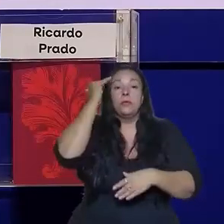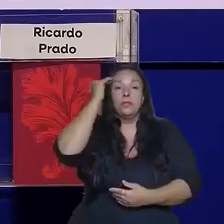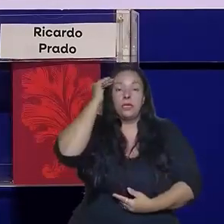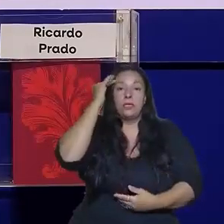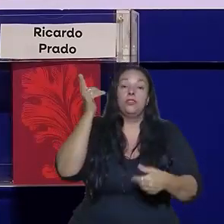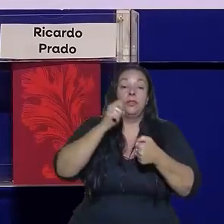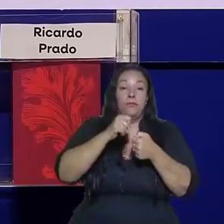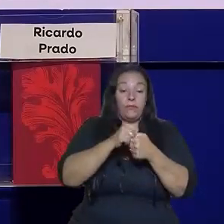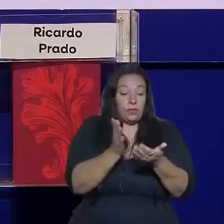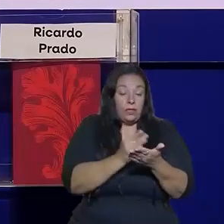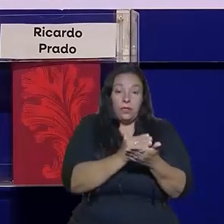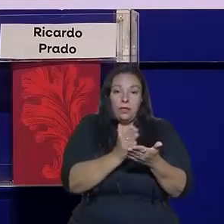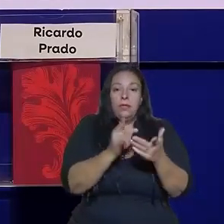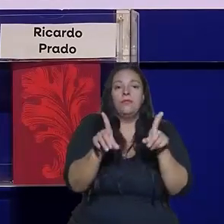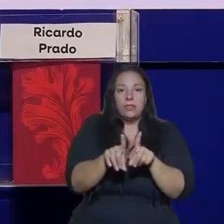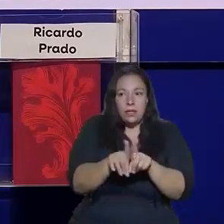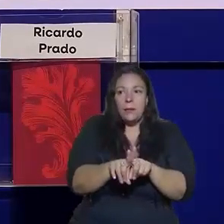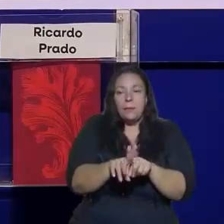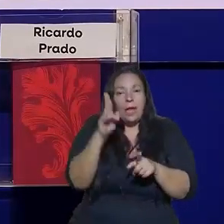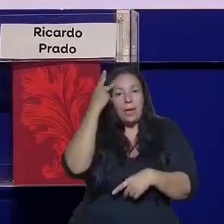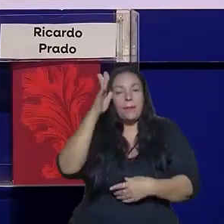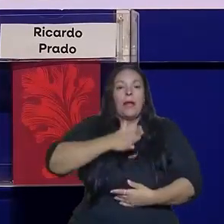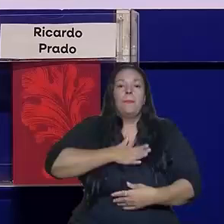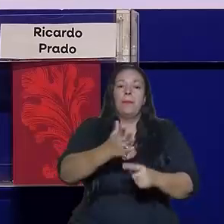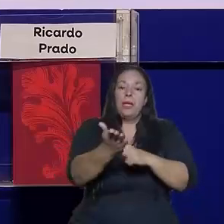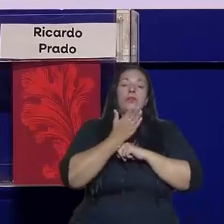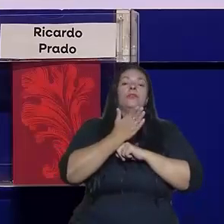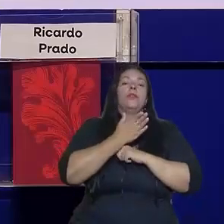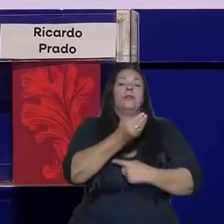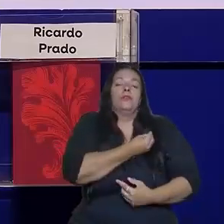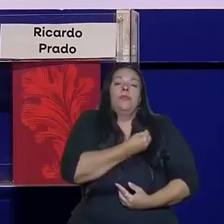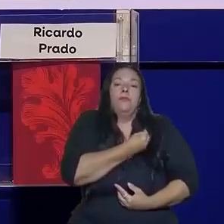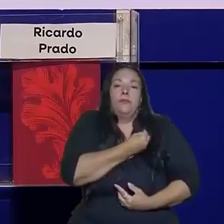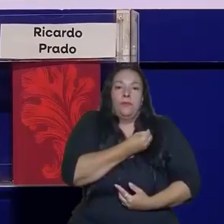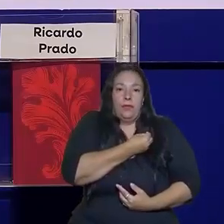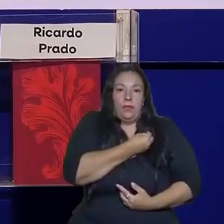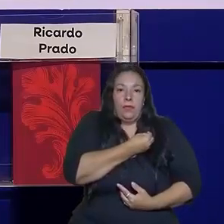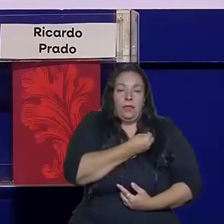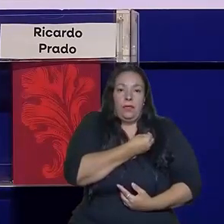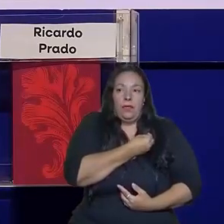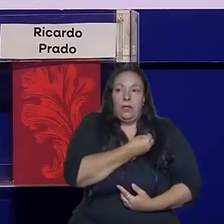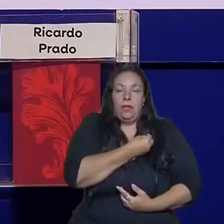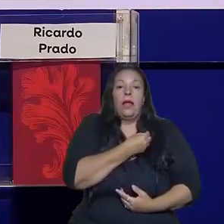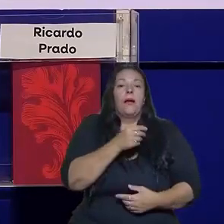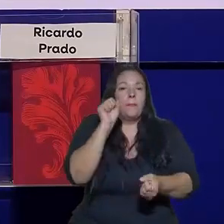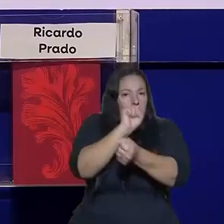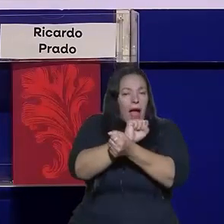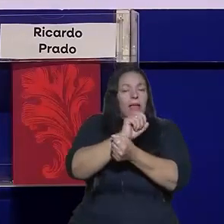que eu fiz aquele livro também para me ajudar a sobreviver à feitura do Parem de Nos